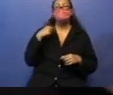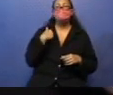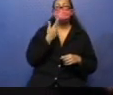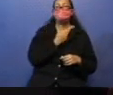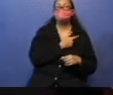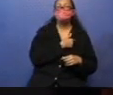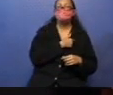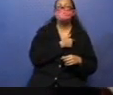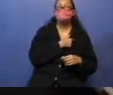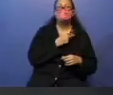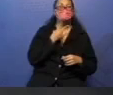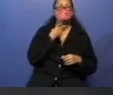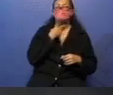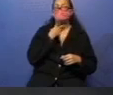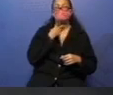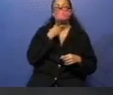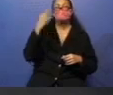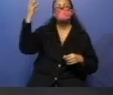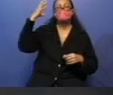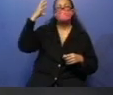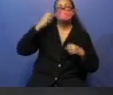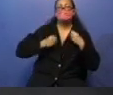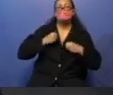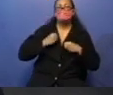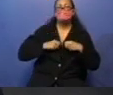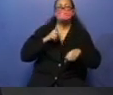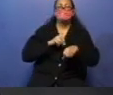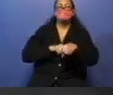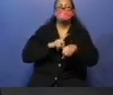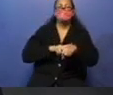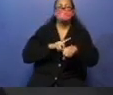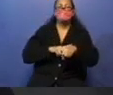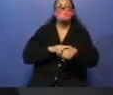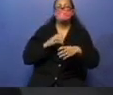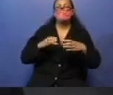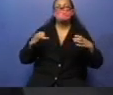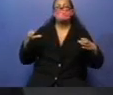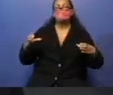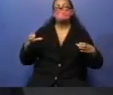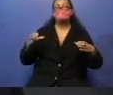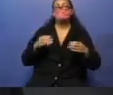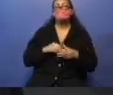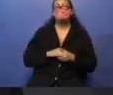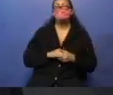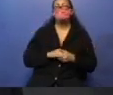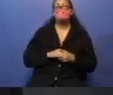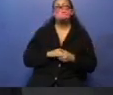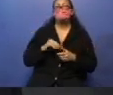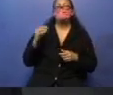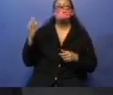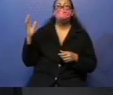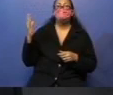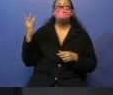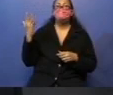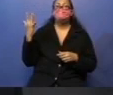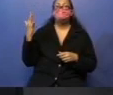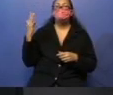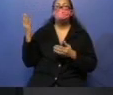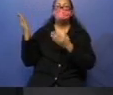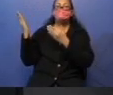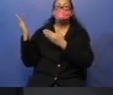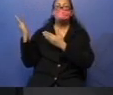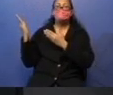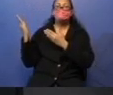muito tempo, já é sinal que está na hora de sair desse banho. Então, quando eu estou com a mão toda enrugadinha, é para a gente ter